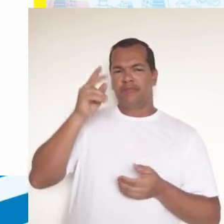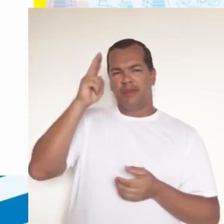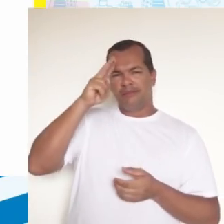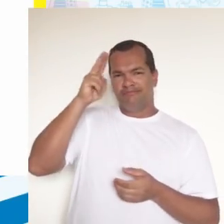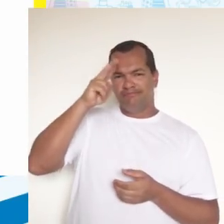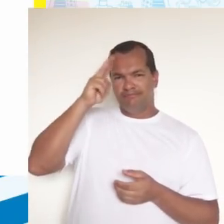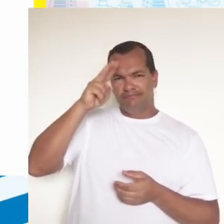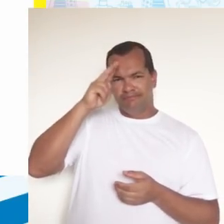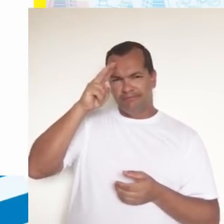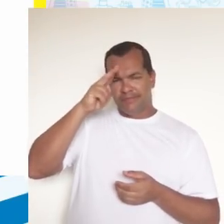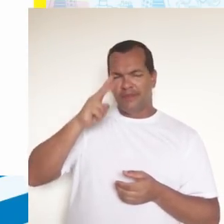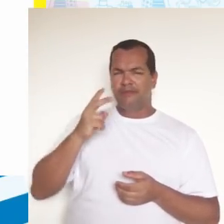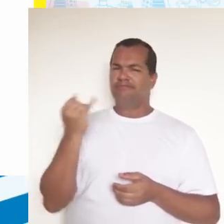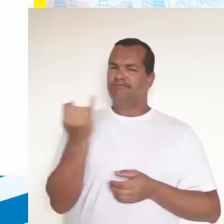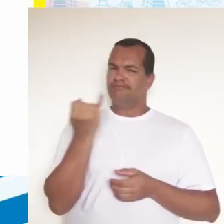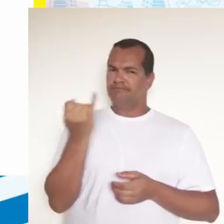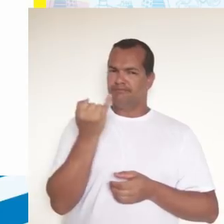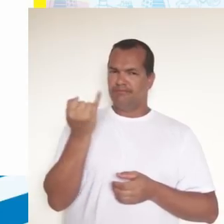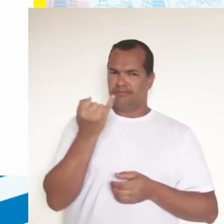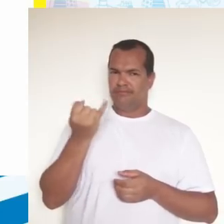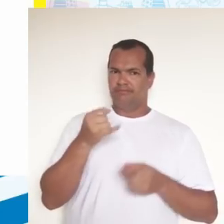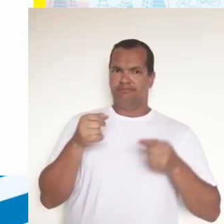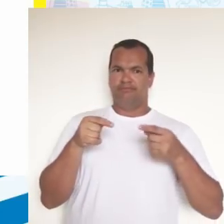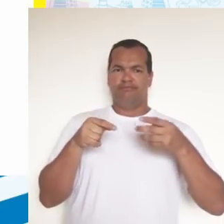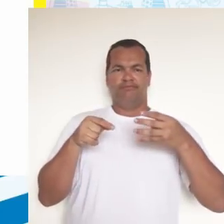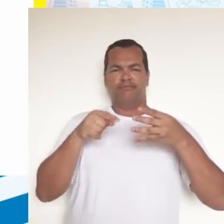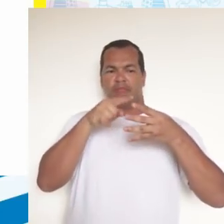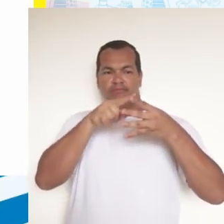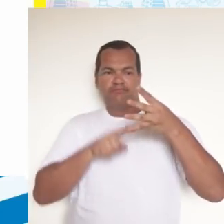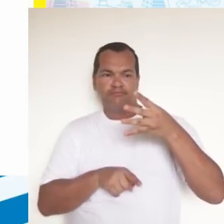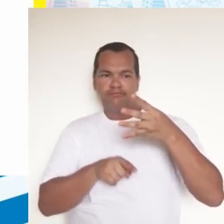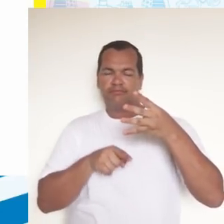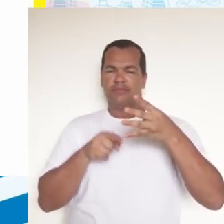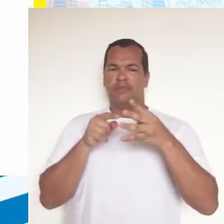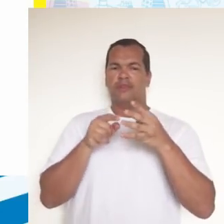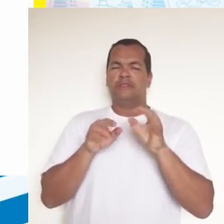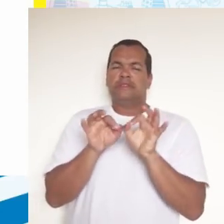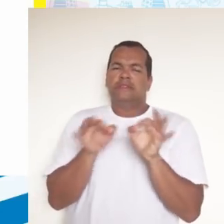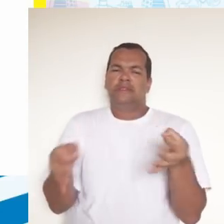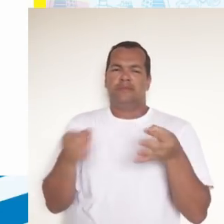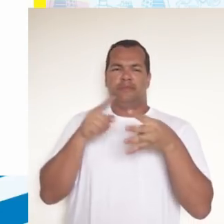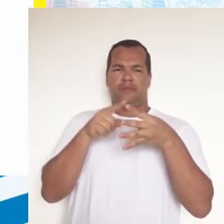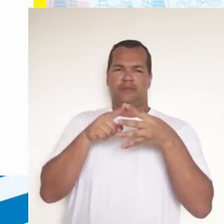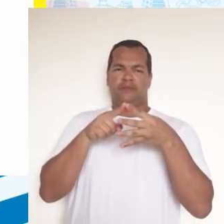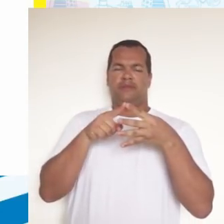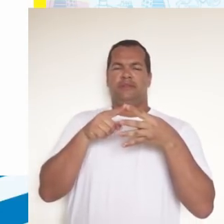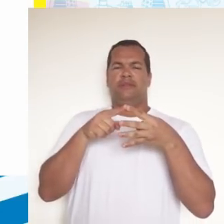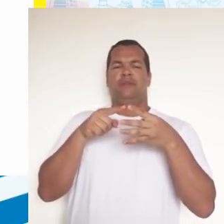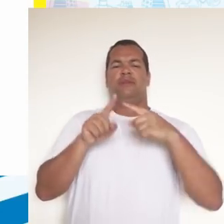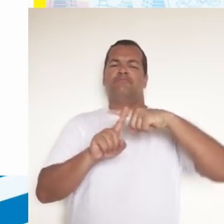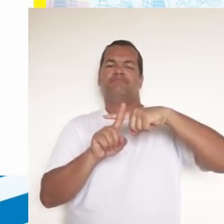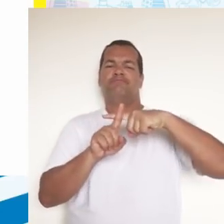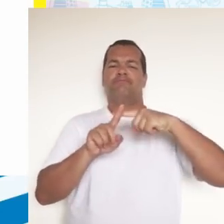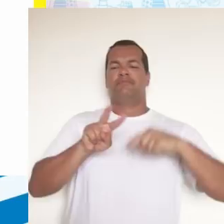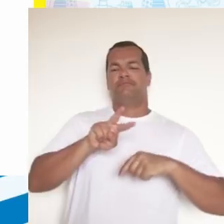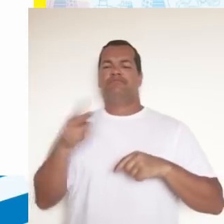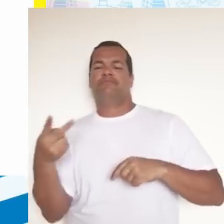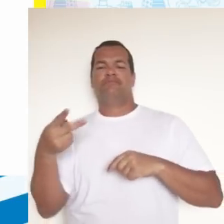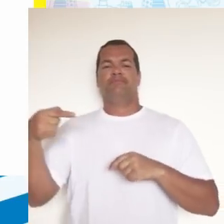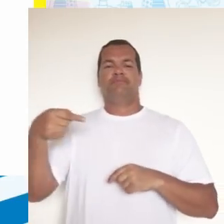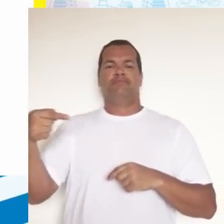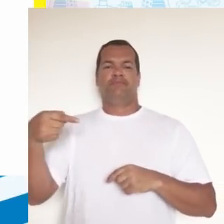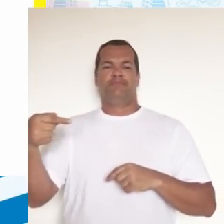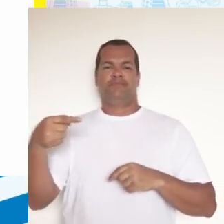lembrar basicamente a operação mais simples que existe, a adição e a sua inversa, a